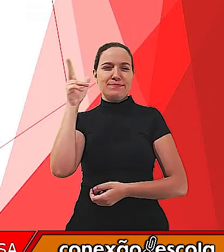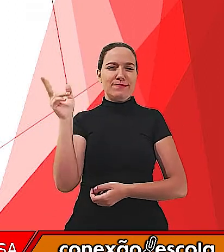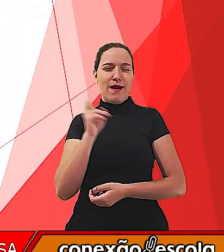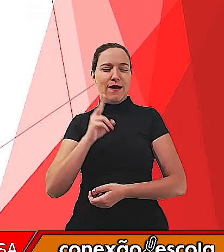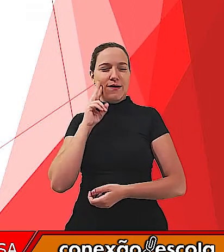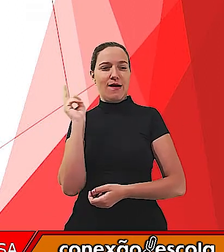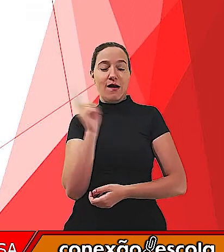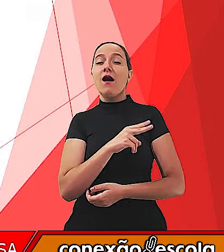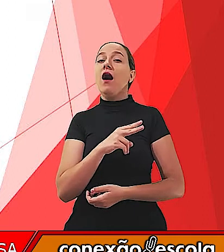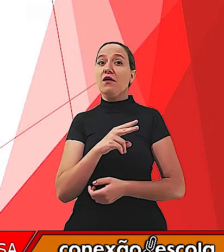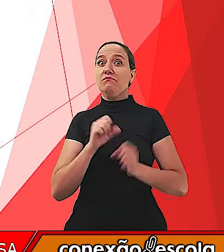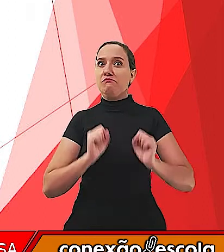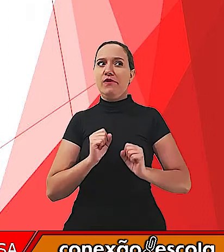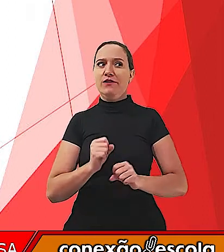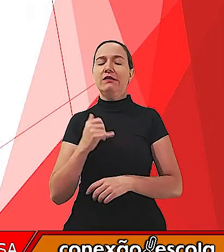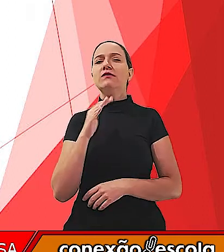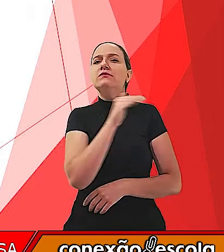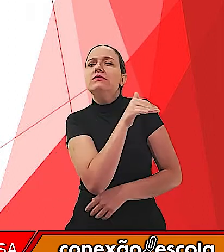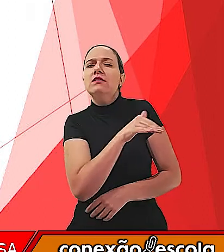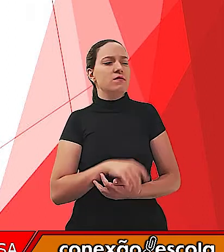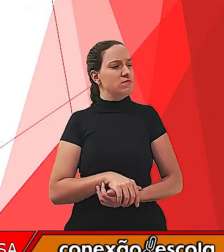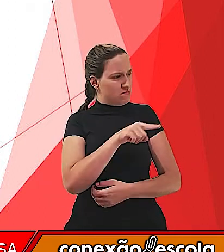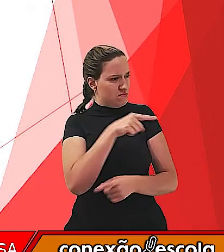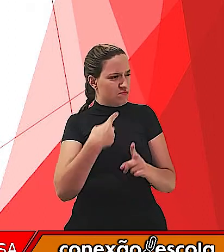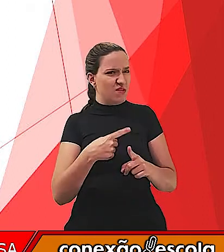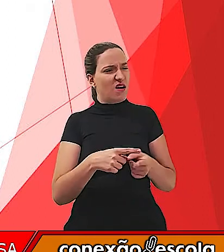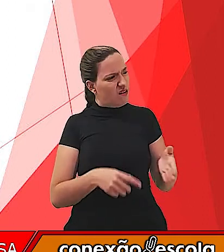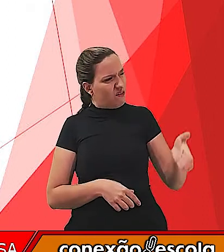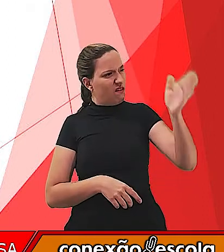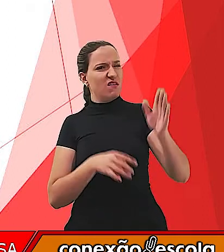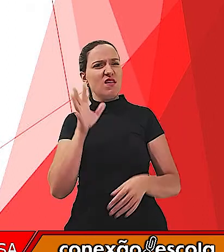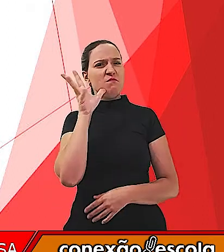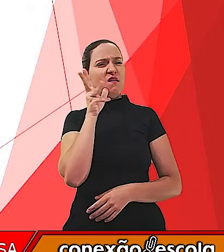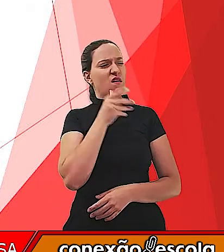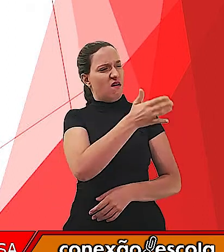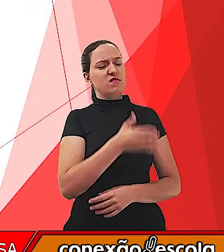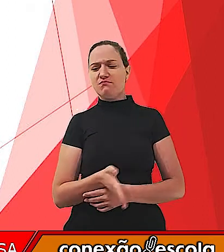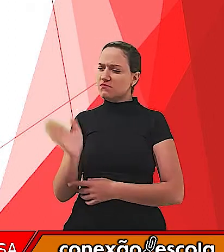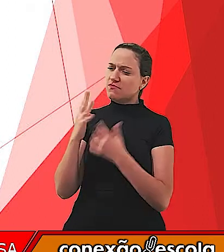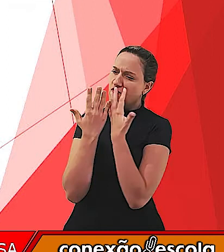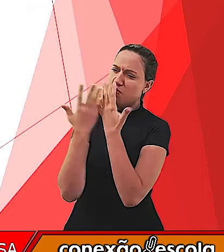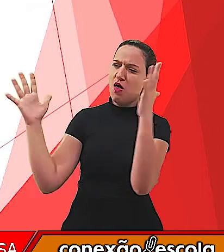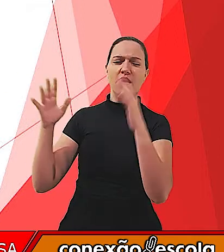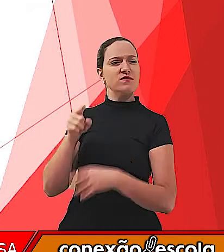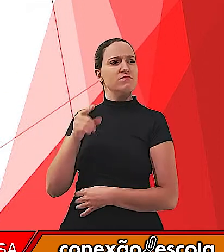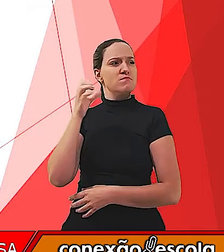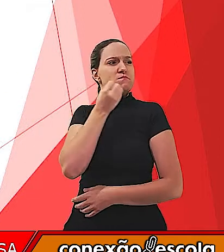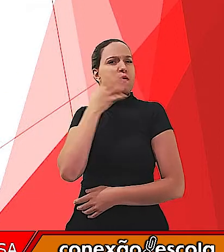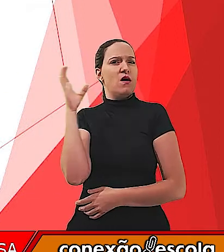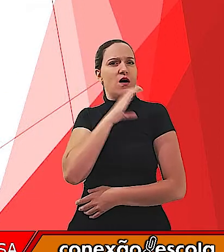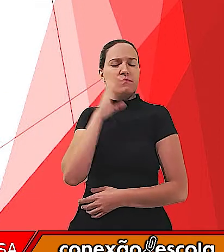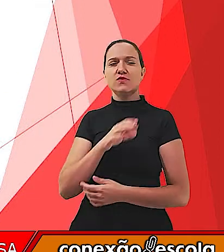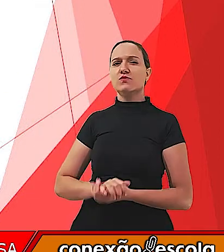esperto, disse a ela bem depressa: "Por que que você não vai pela floresta, que é bem mais perto?" Ela ficou